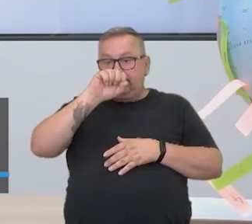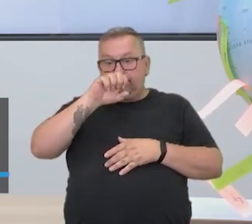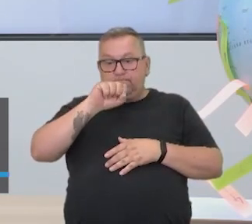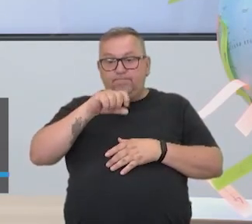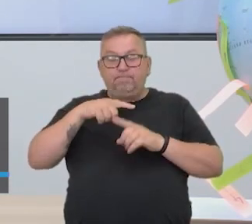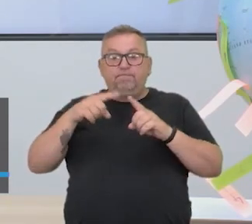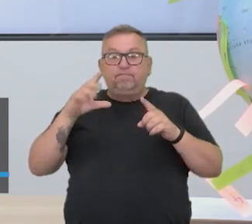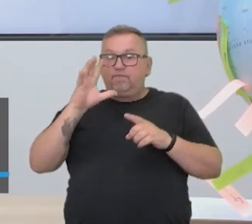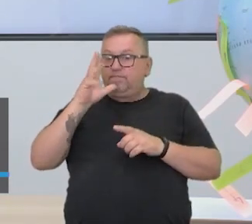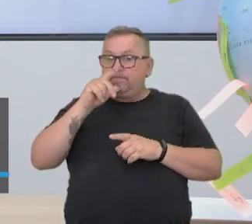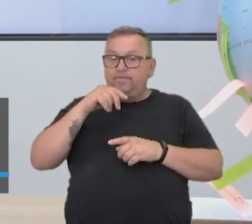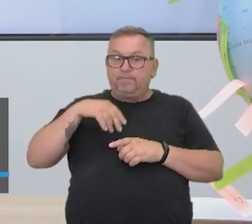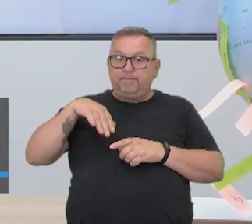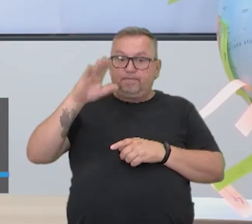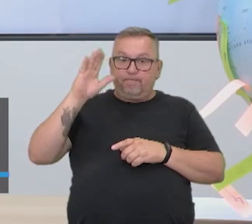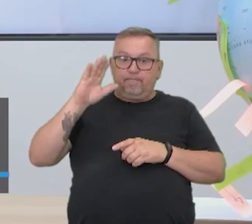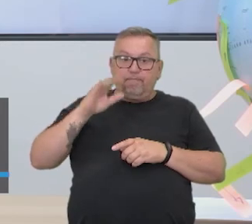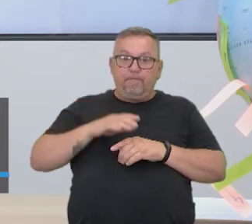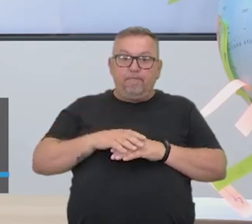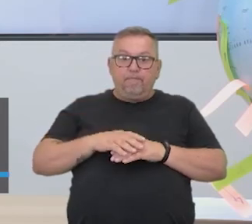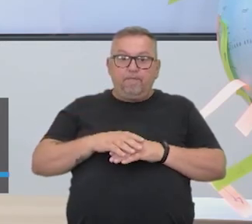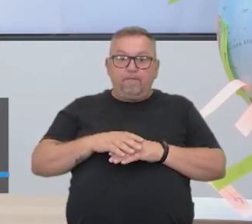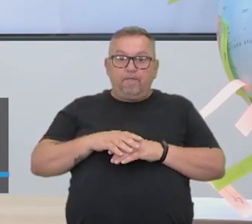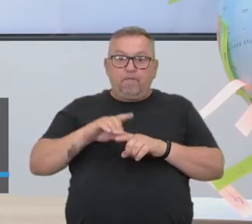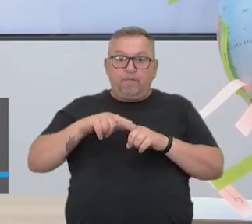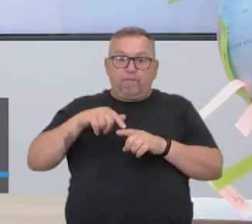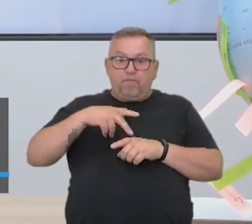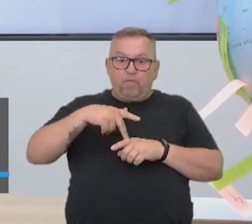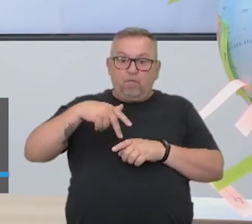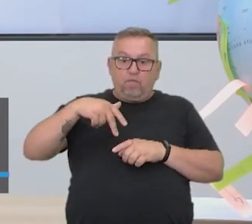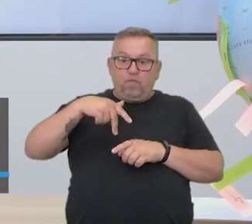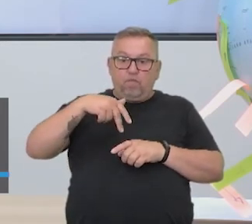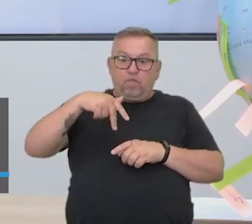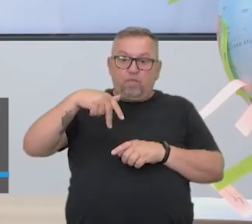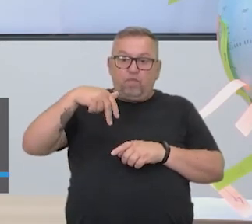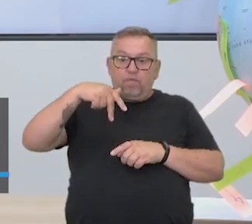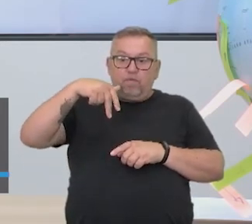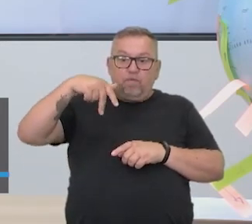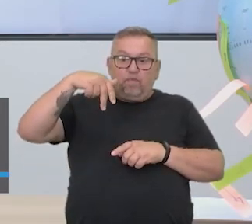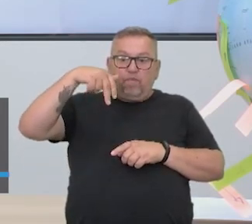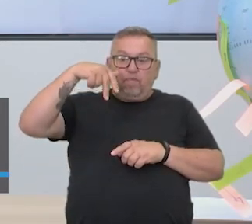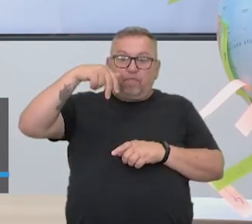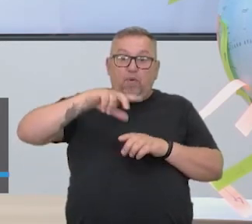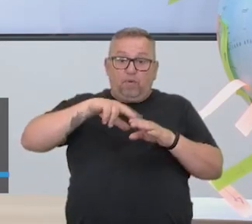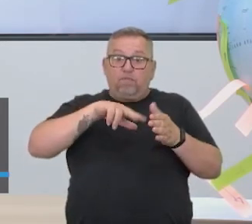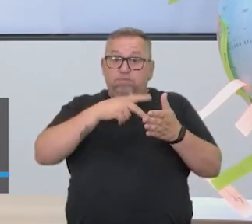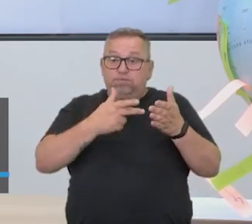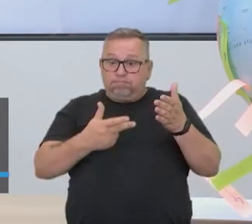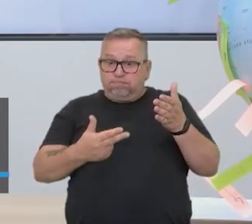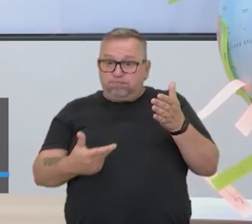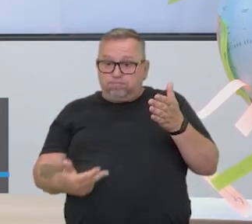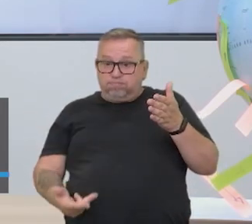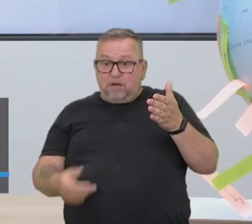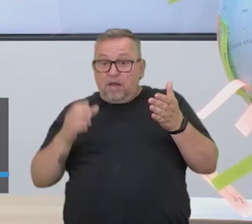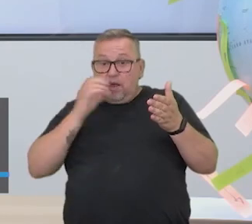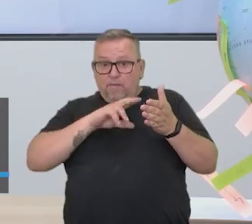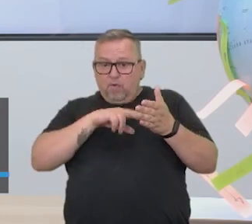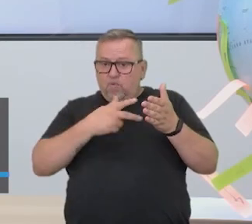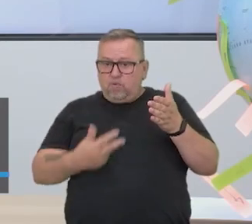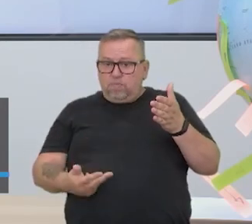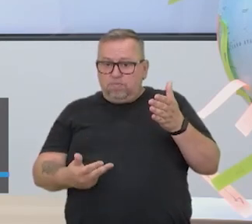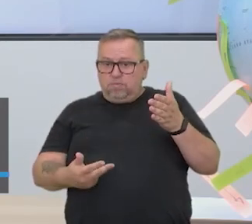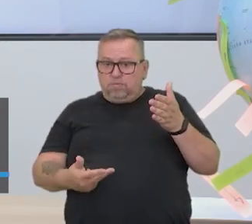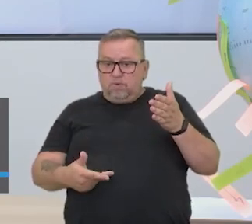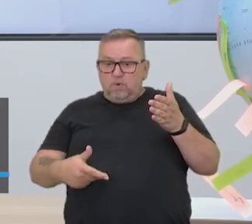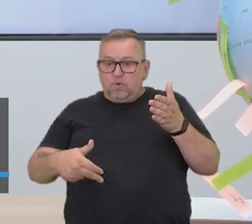ele demora mais. Uma subida, né? Quando você desce muito mais rápido, geralmente,